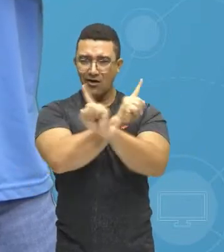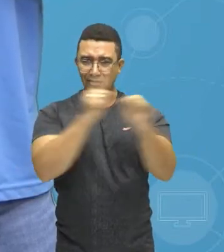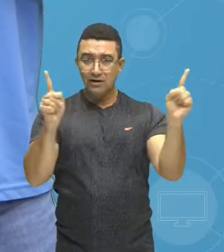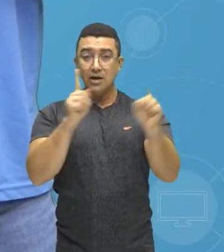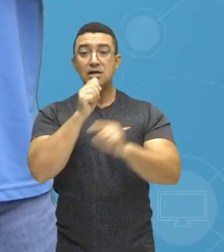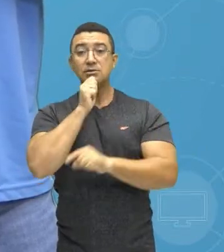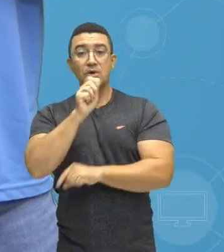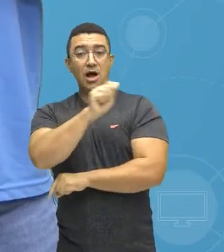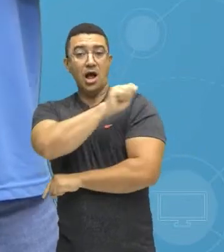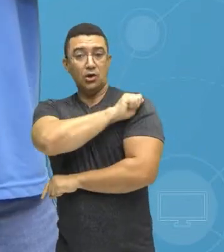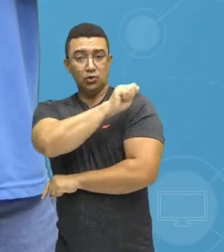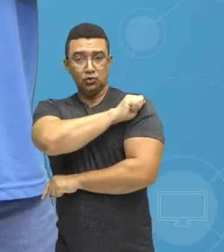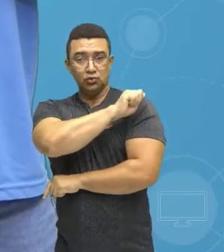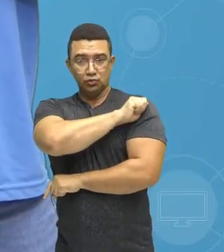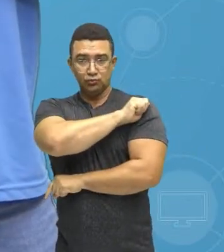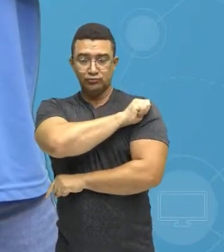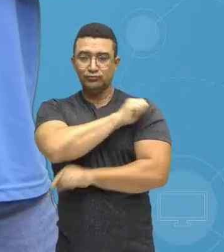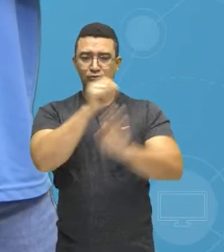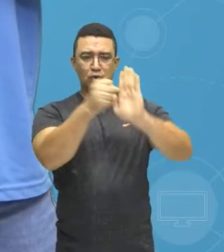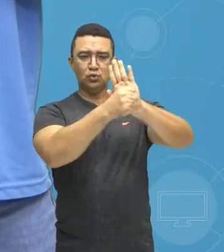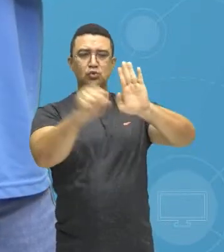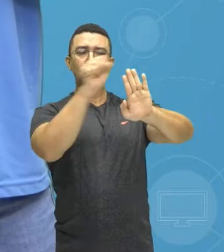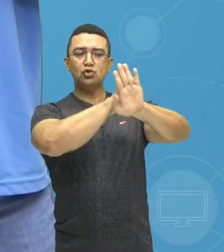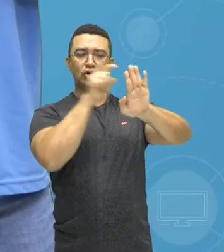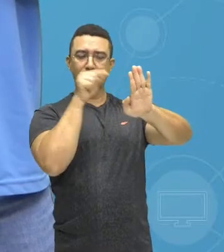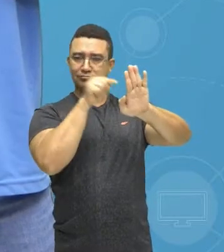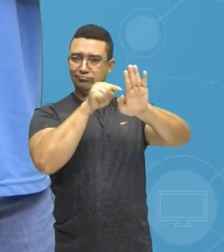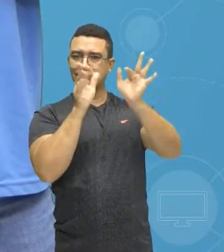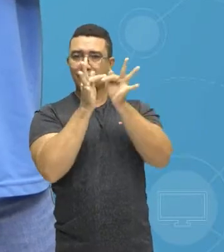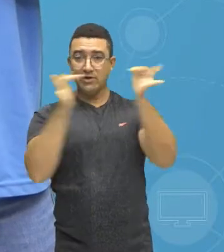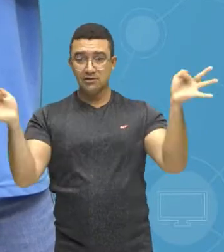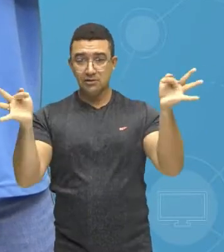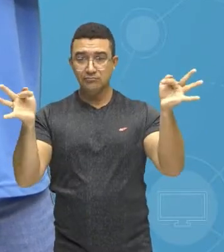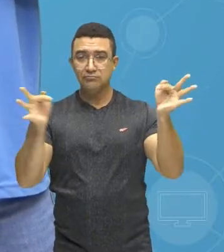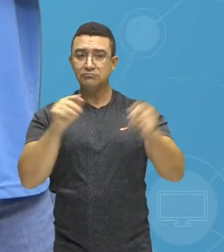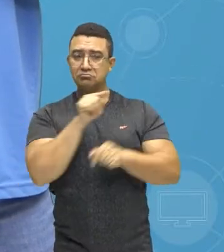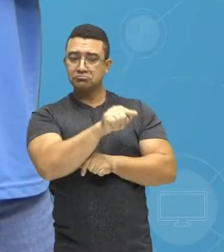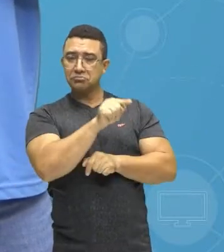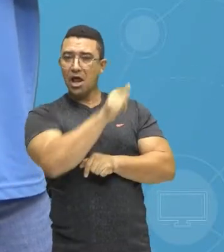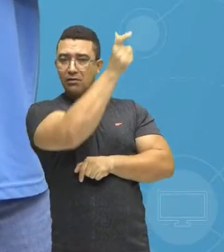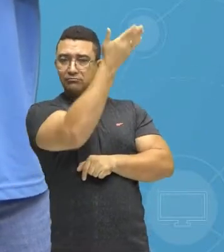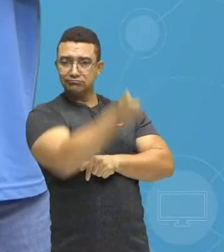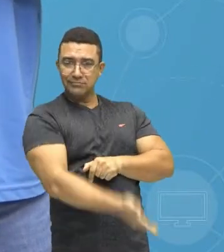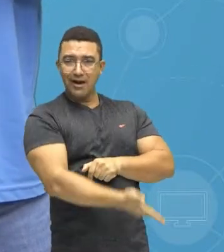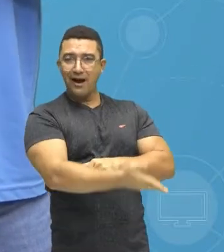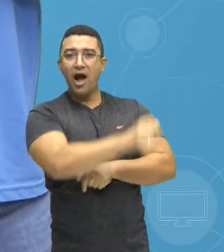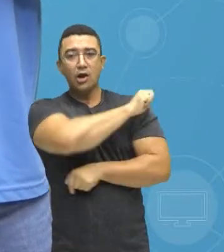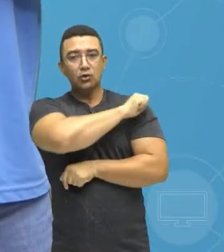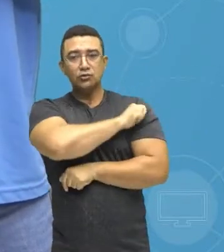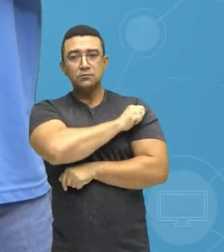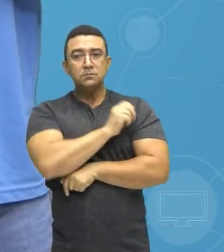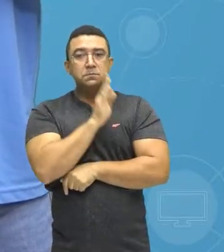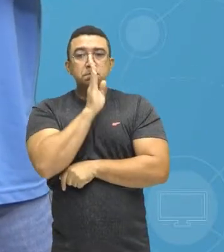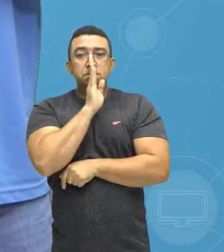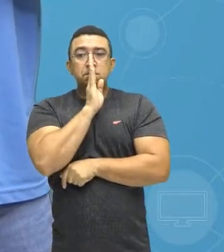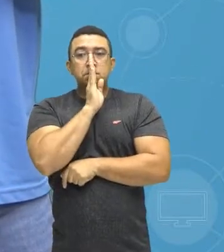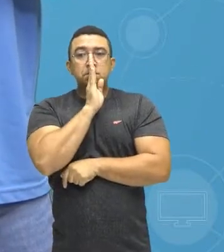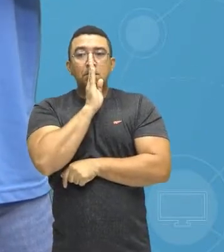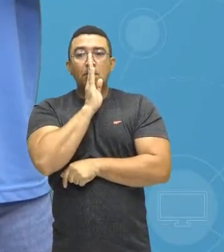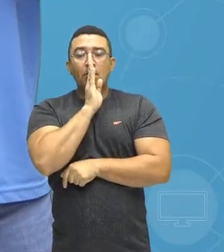O aluno, que é o sujeito da oração, esteve quieto durante a aula. Então, o estado